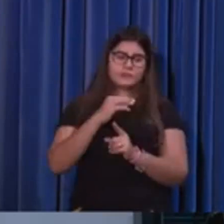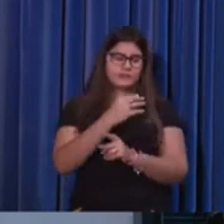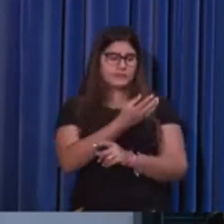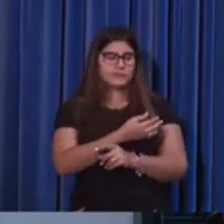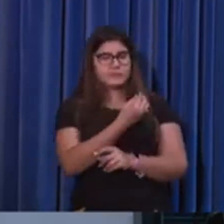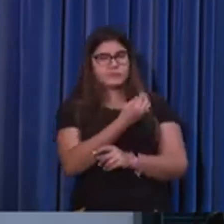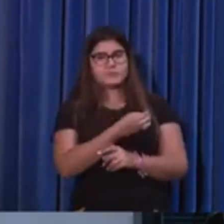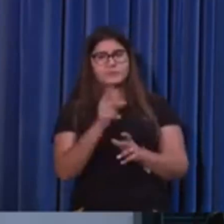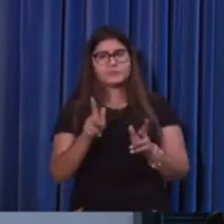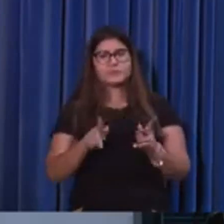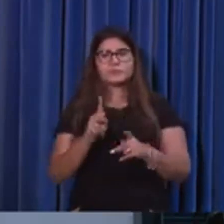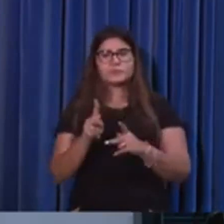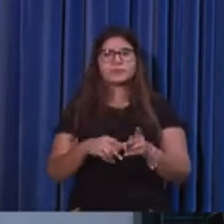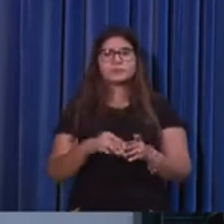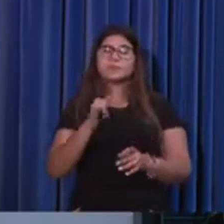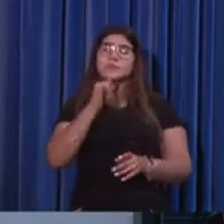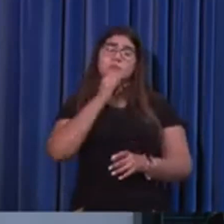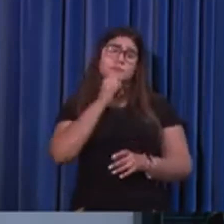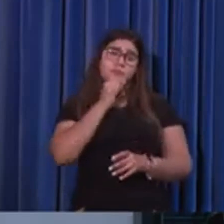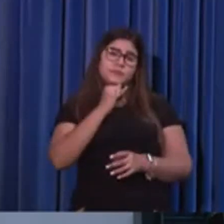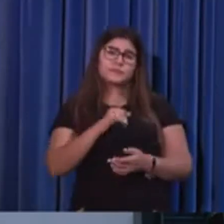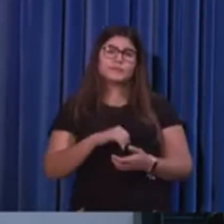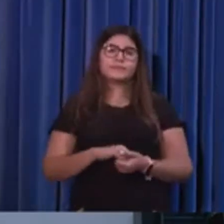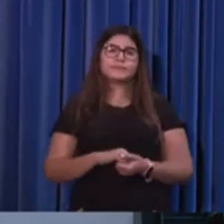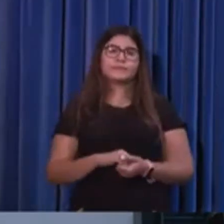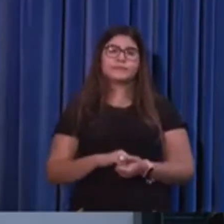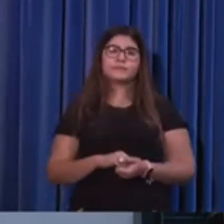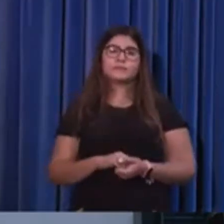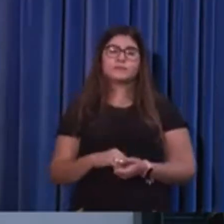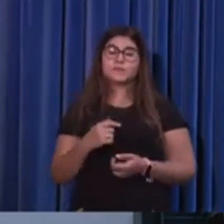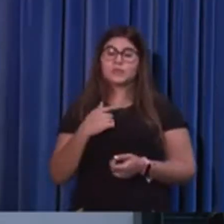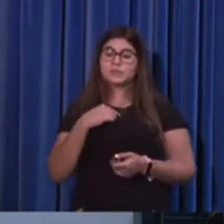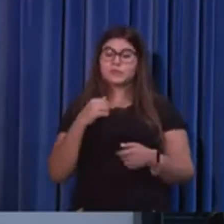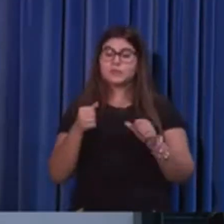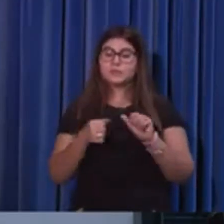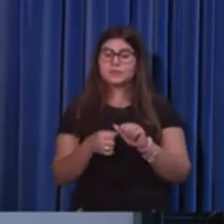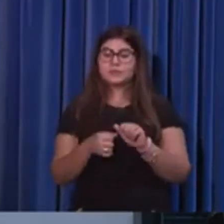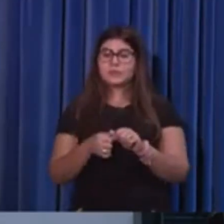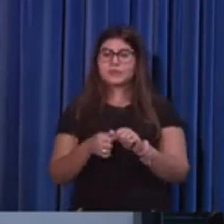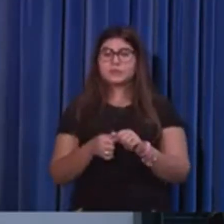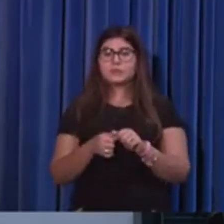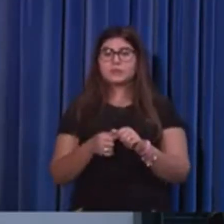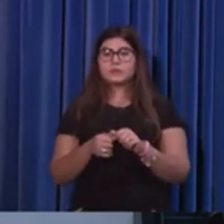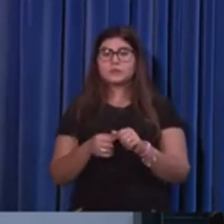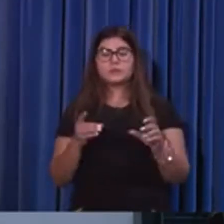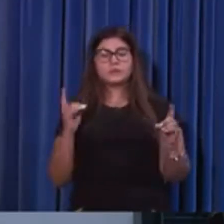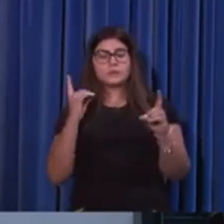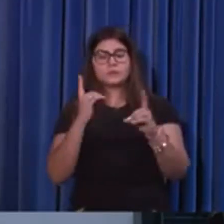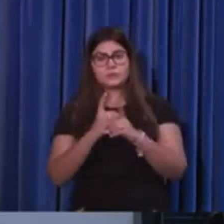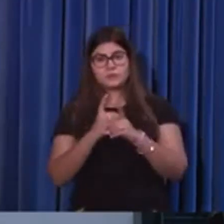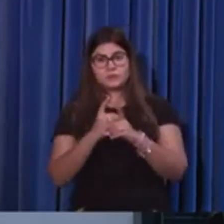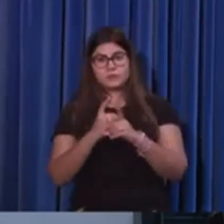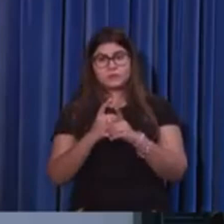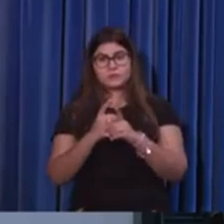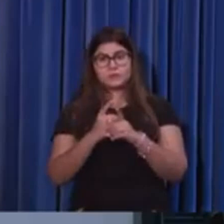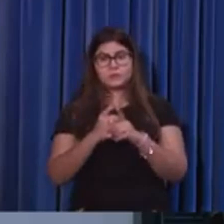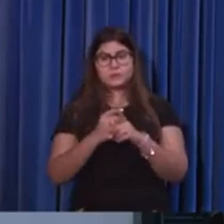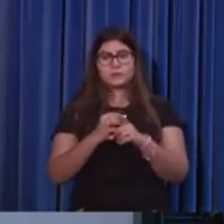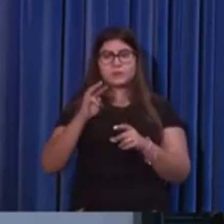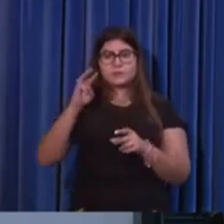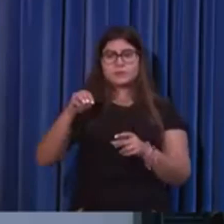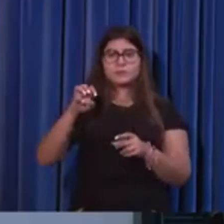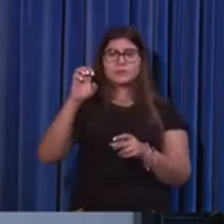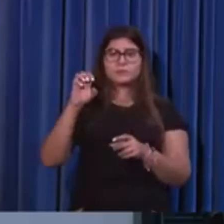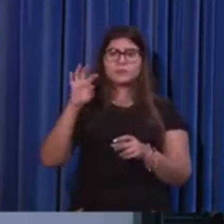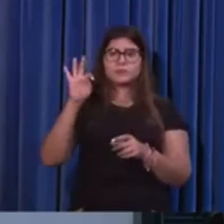Eu vou dar um exemplo para vocês. Eu estou fazendo já há algum tempo alguns encontros via Google Meet com o